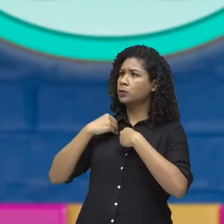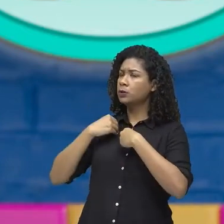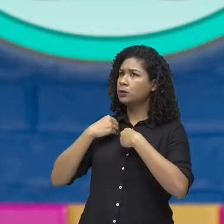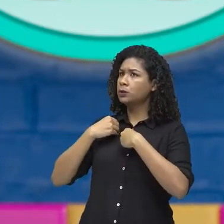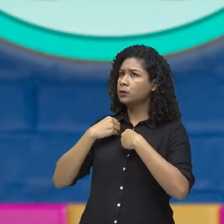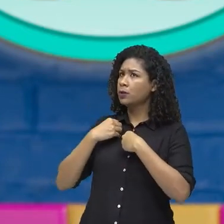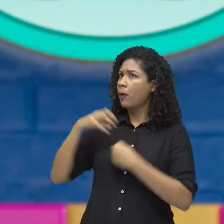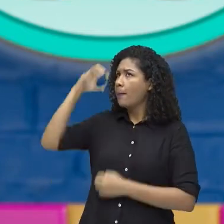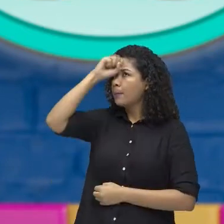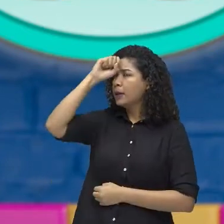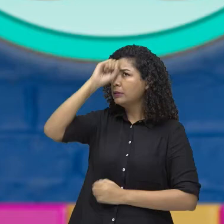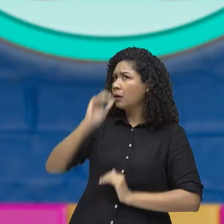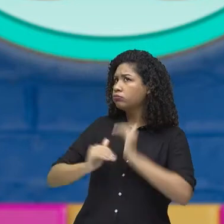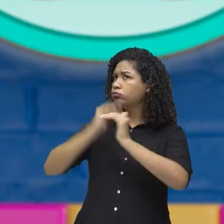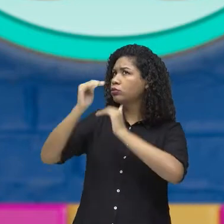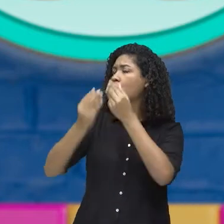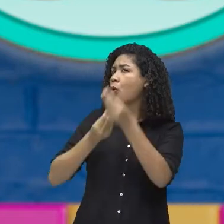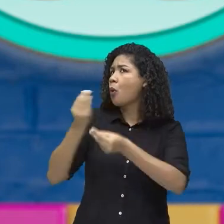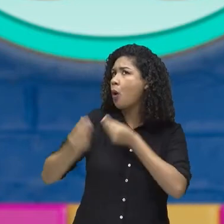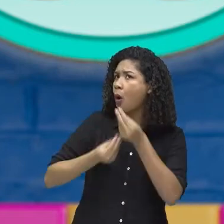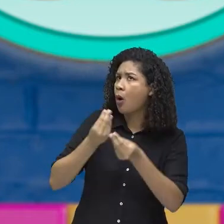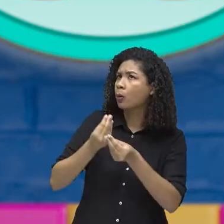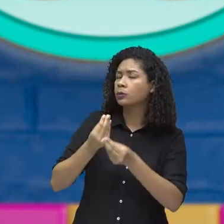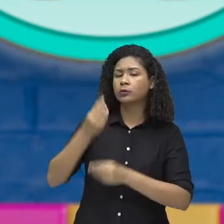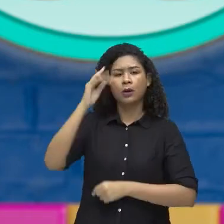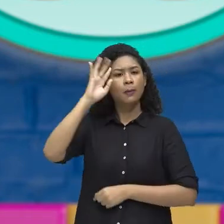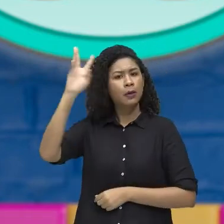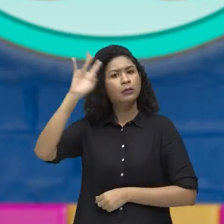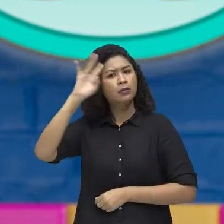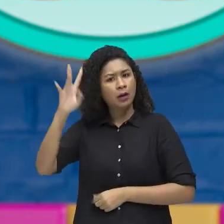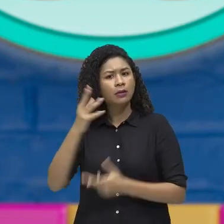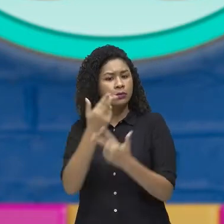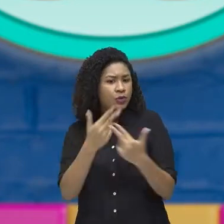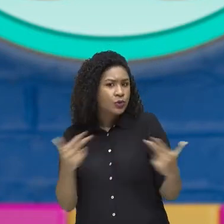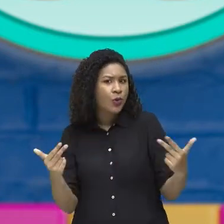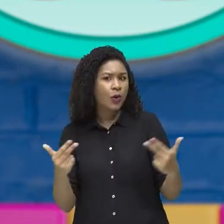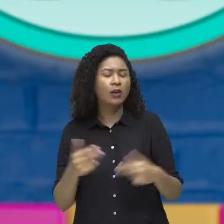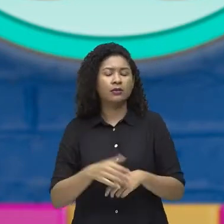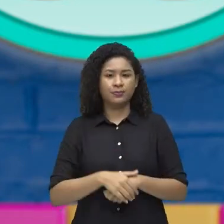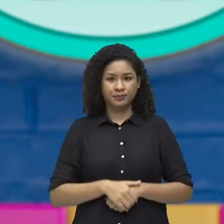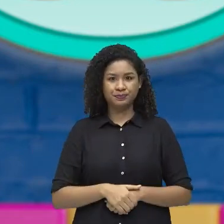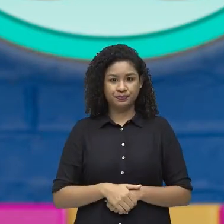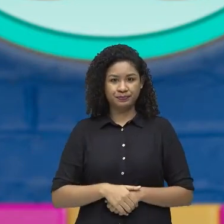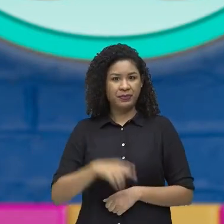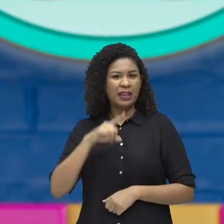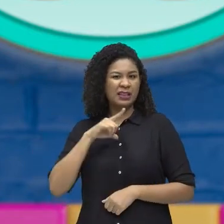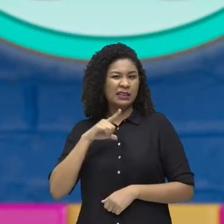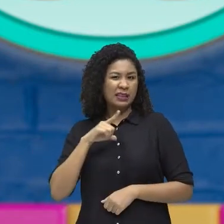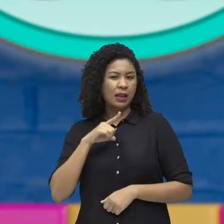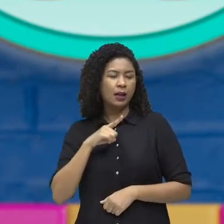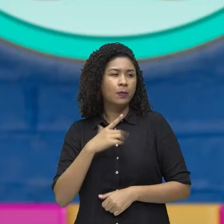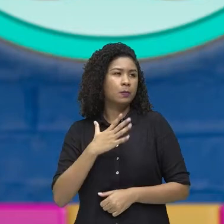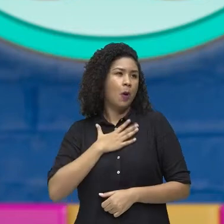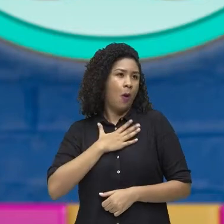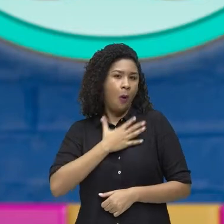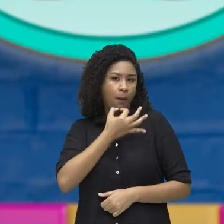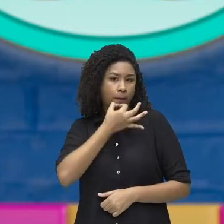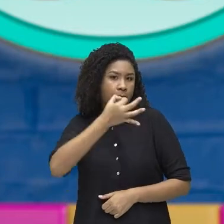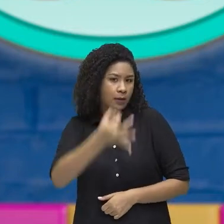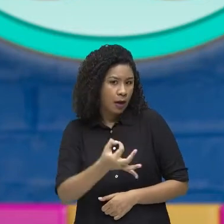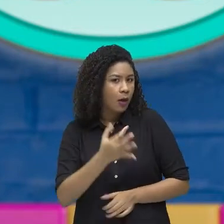daí? Né? Não somente mergulhar, né? Eu tenho uma maneira de pensar que